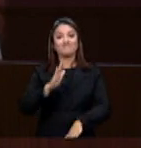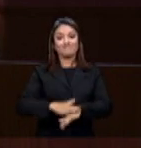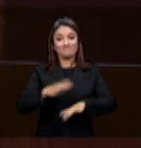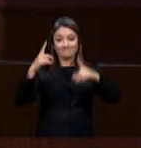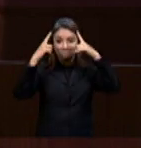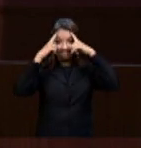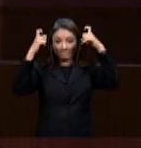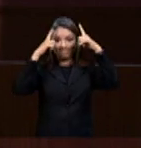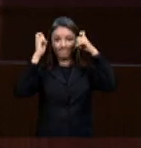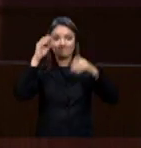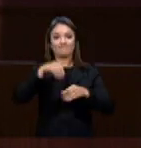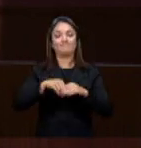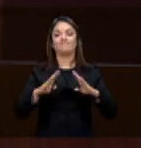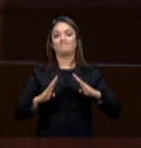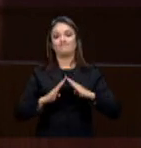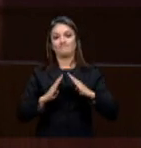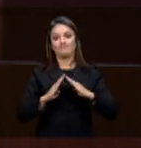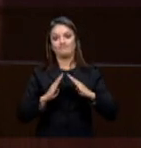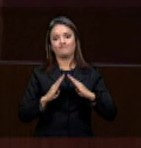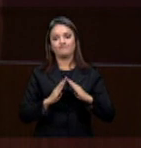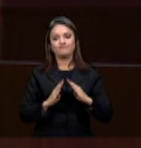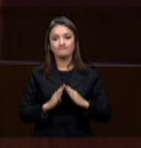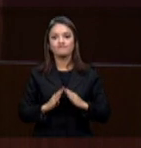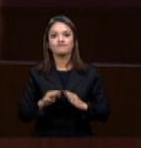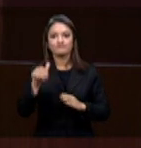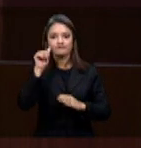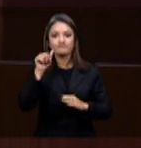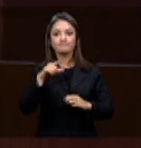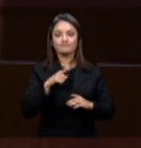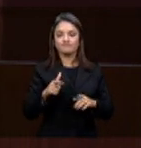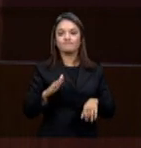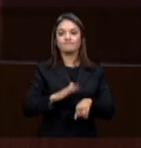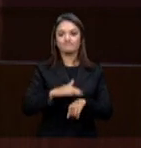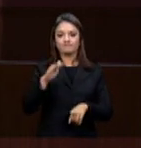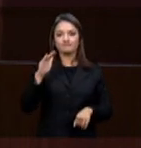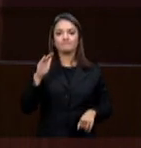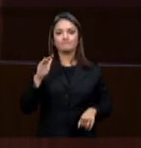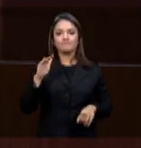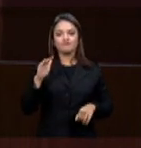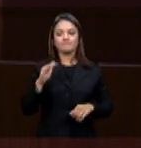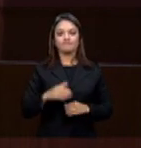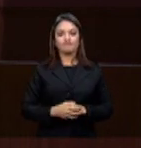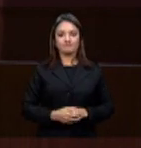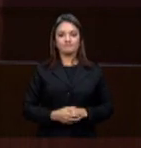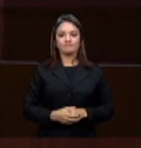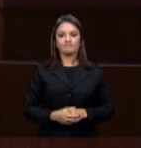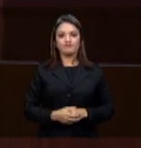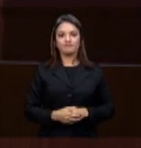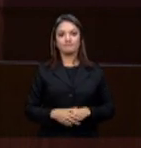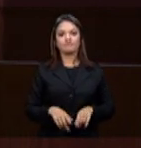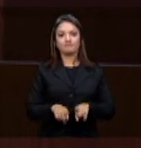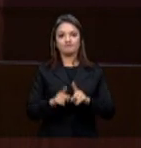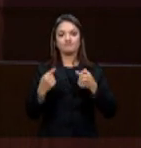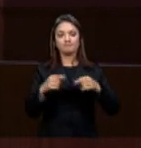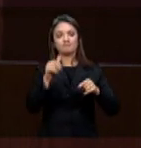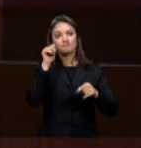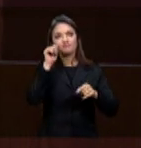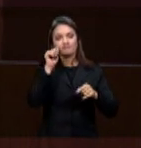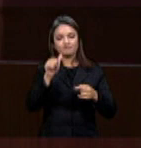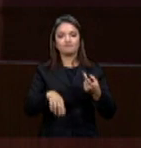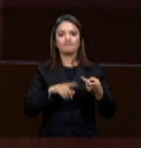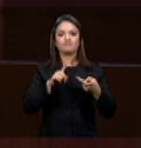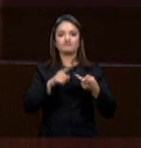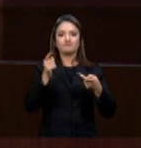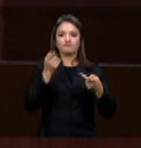que aumentou em relação às mulheres e em relação às crianças e aos adolescentes